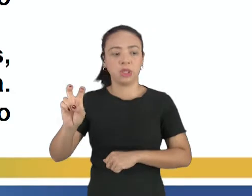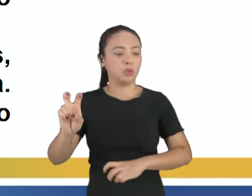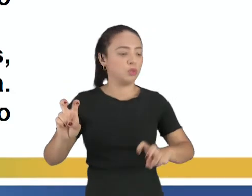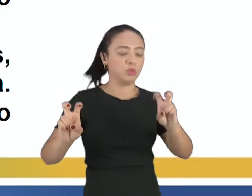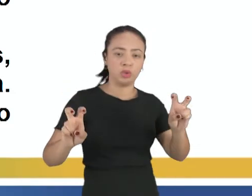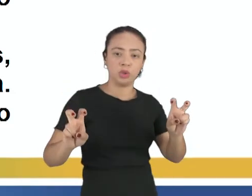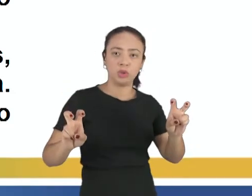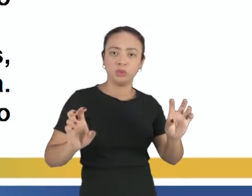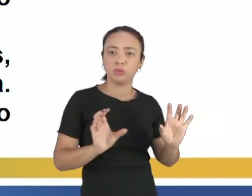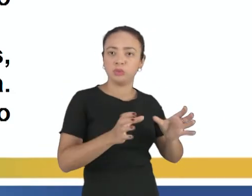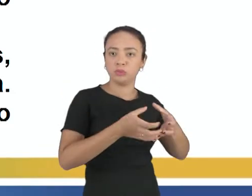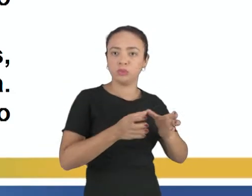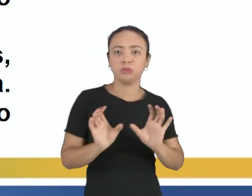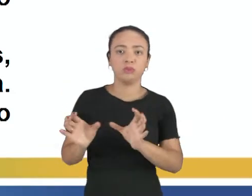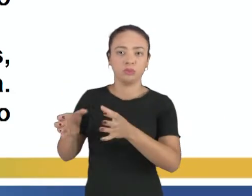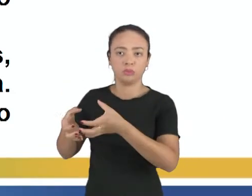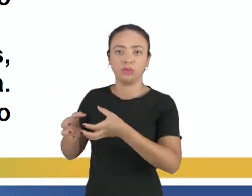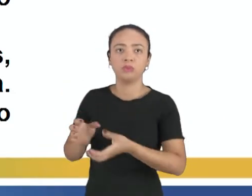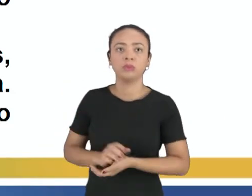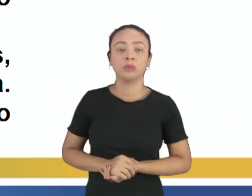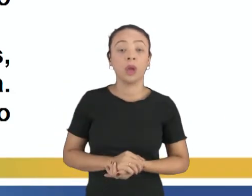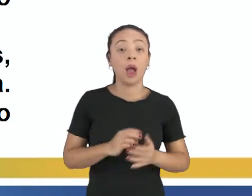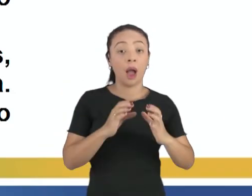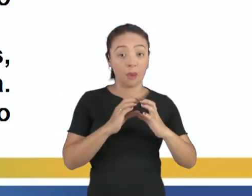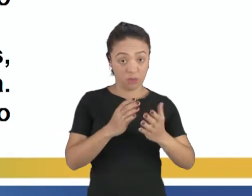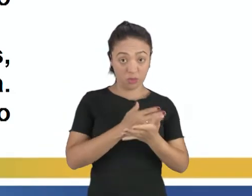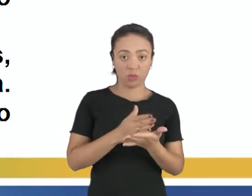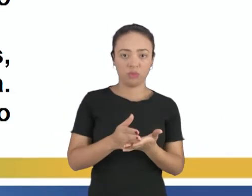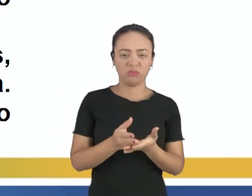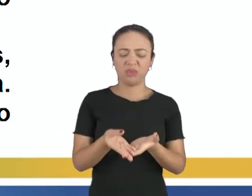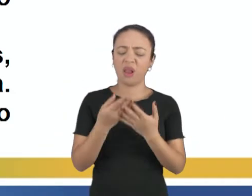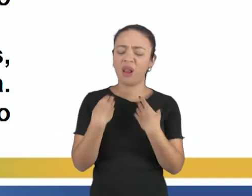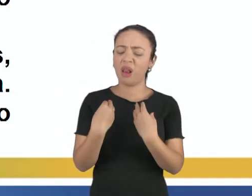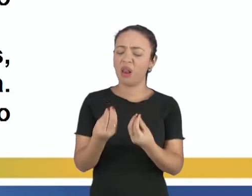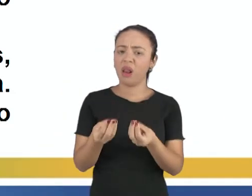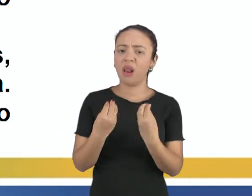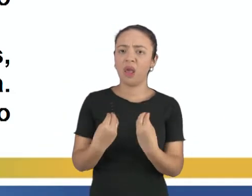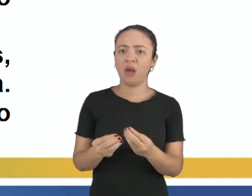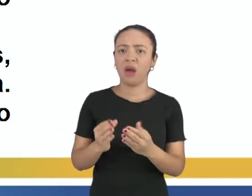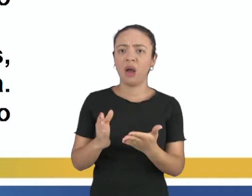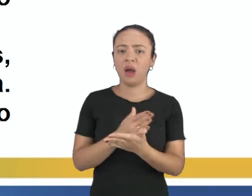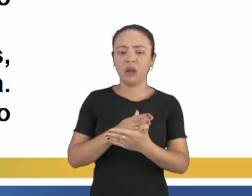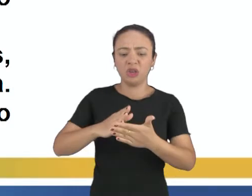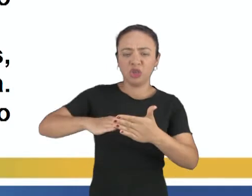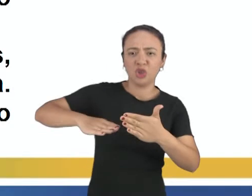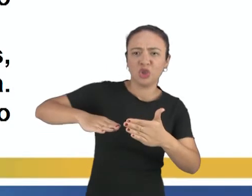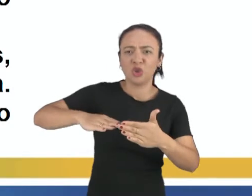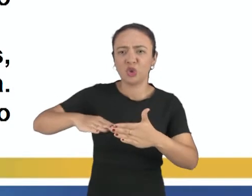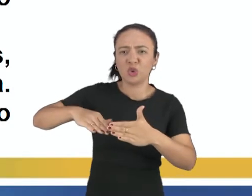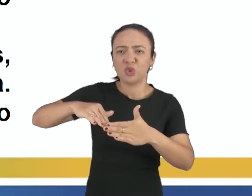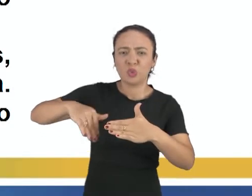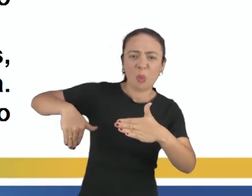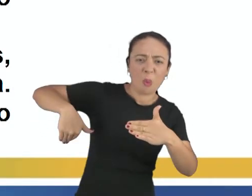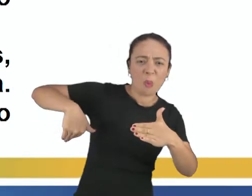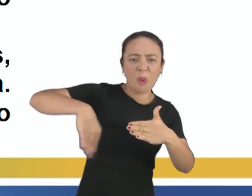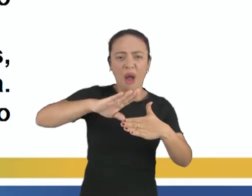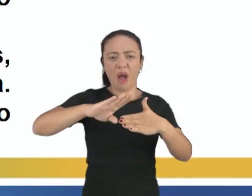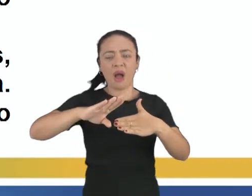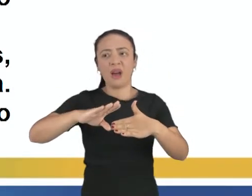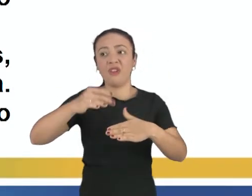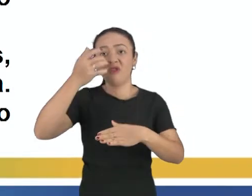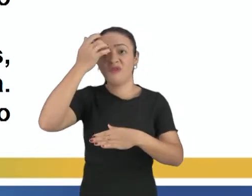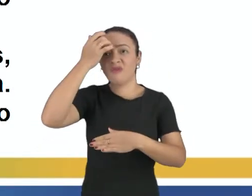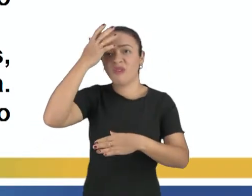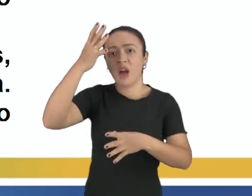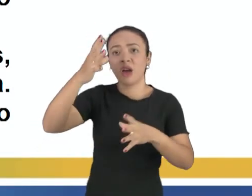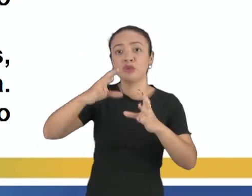goleiro e 4 na linha. A bola usada no início era mais leve. Com os chutes, por exemplo, era muito fácil ela sair da